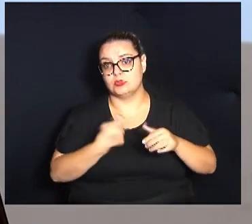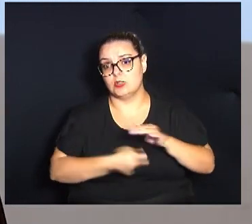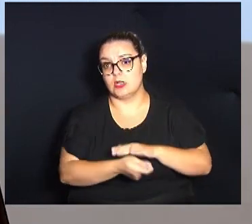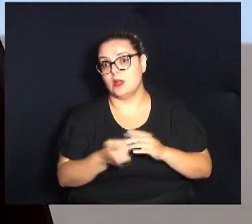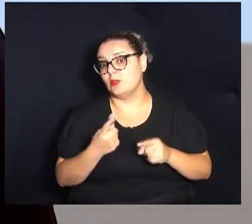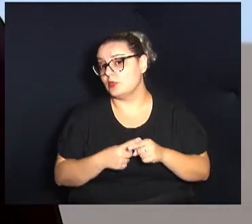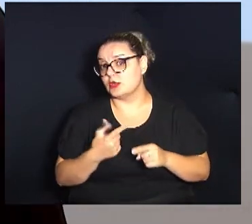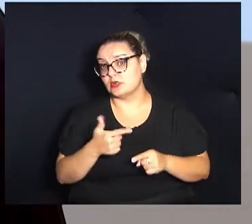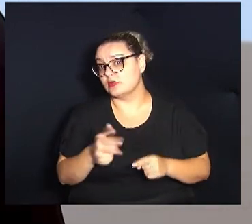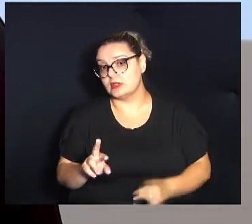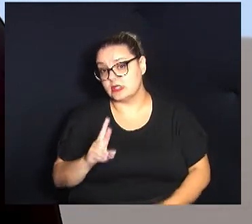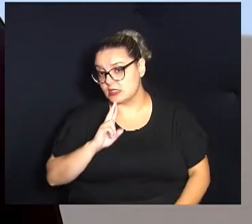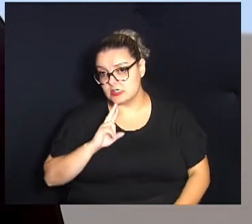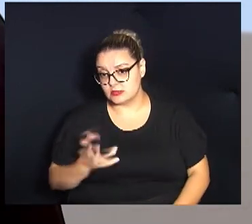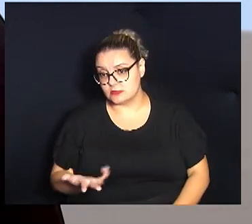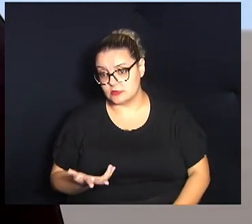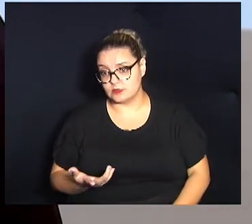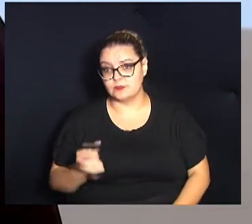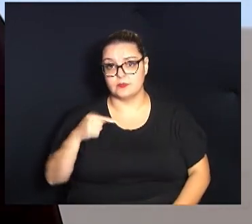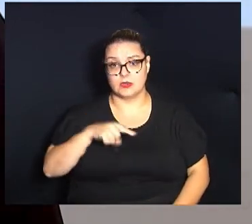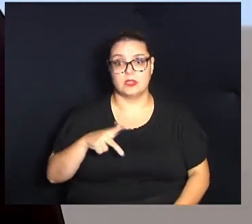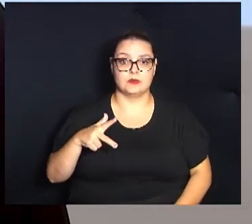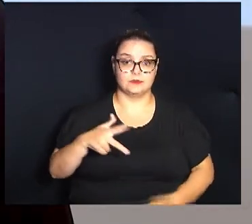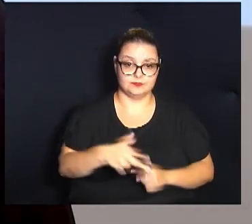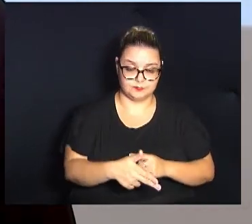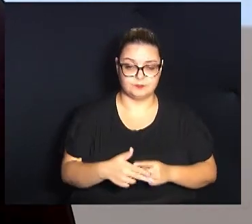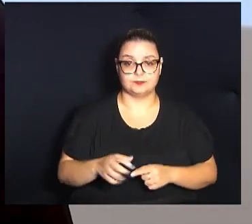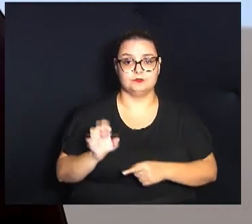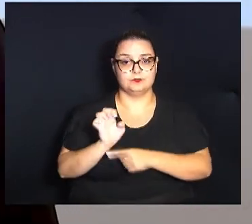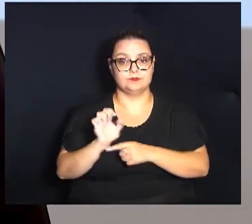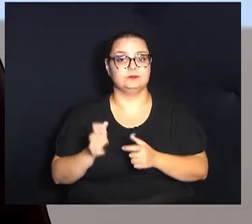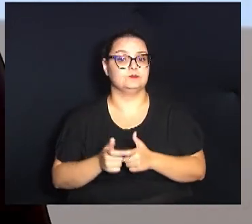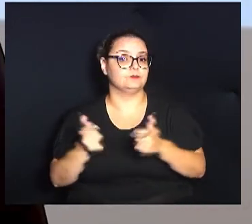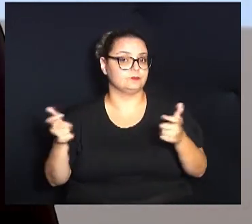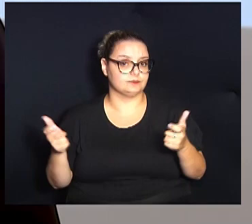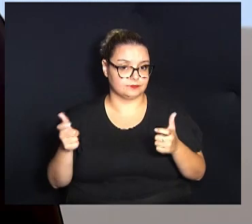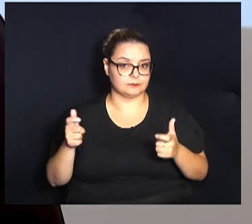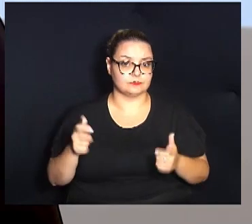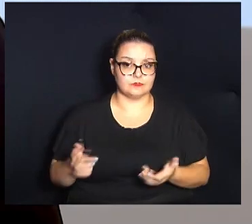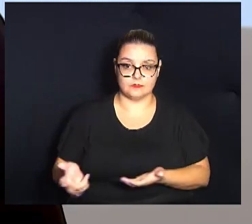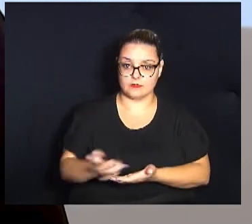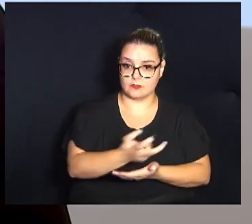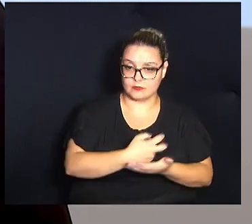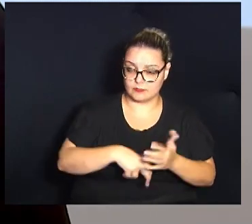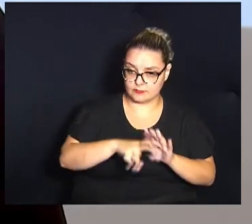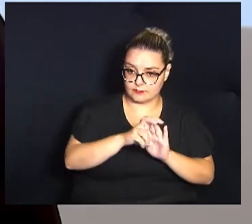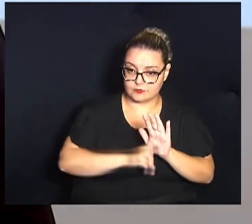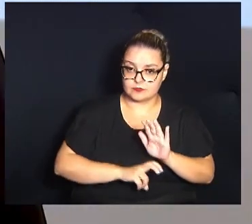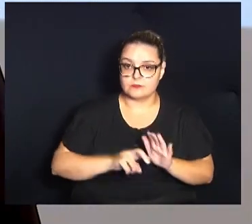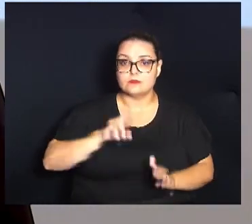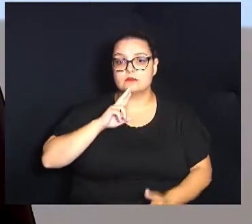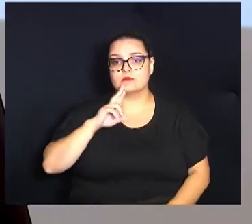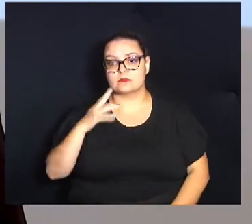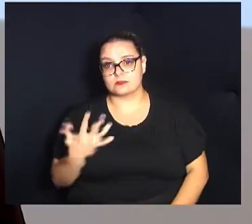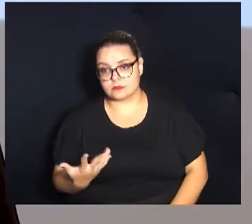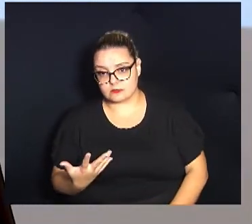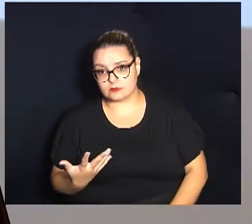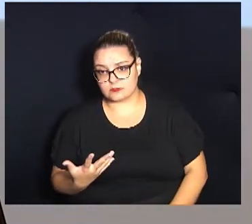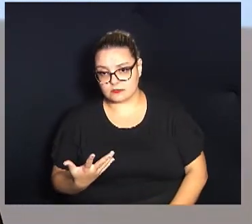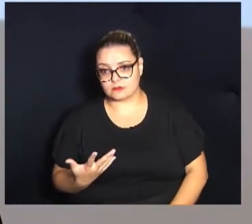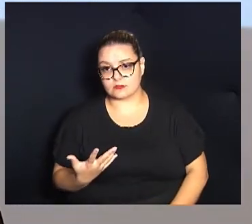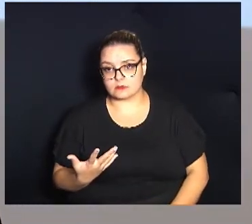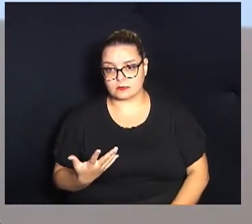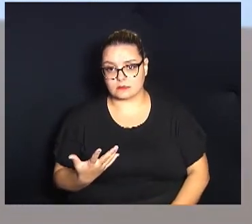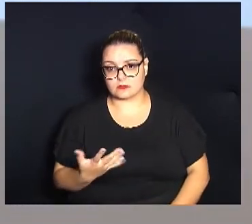ter retorno. Assim, essa interferência do Estado, aumentar, por exemplo, a tributação sobre resultados, você, em vez